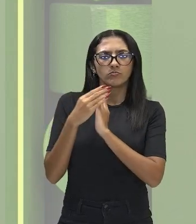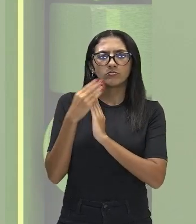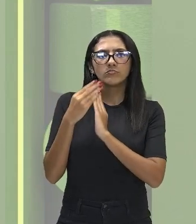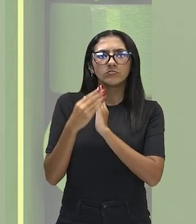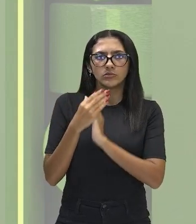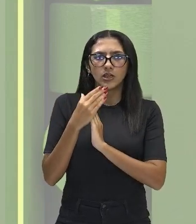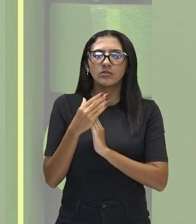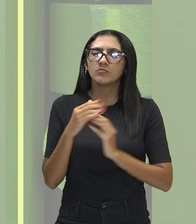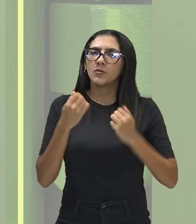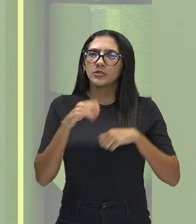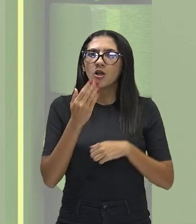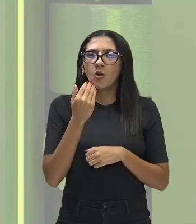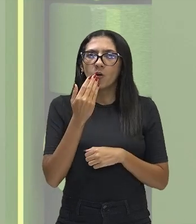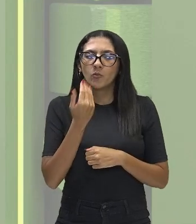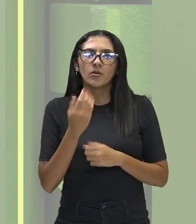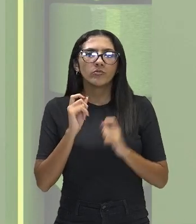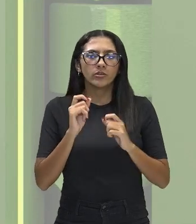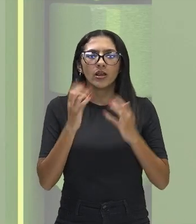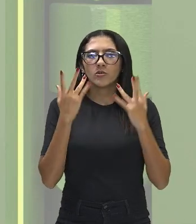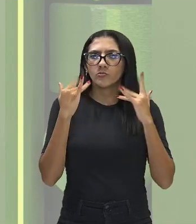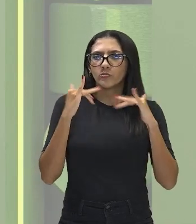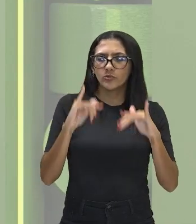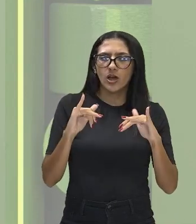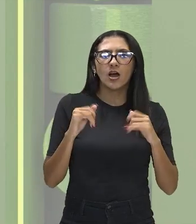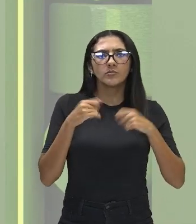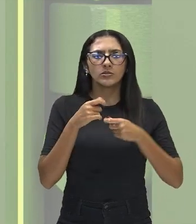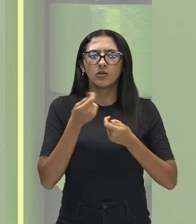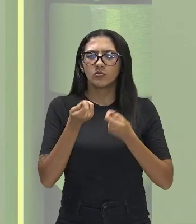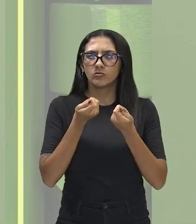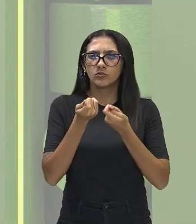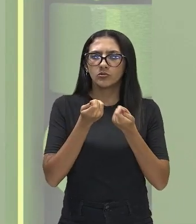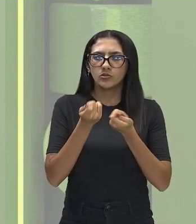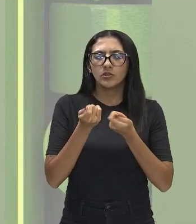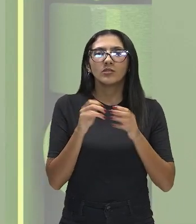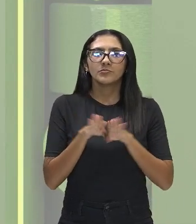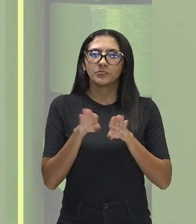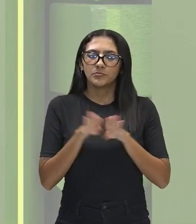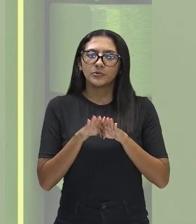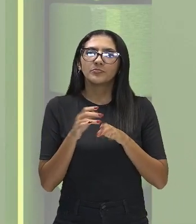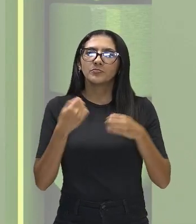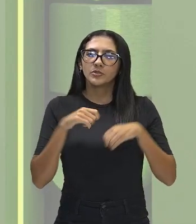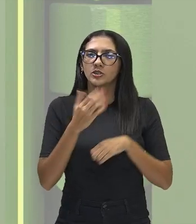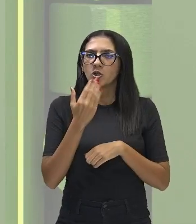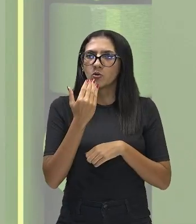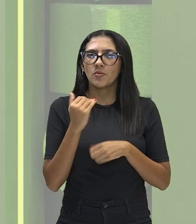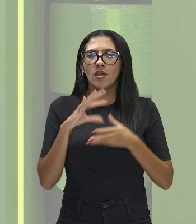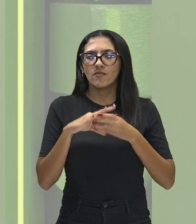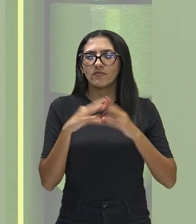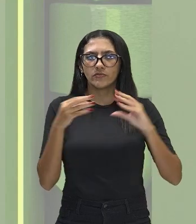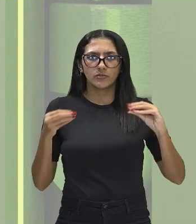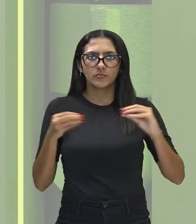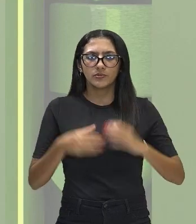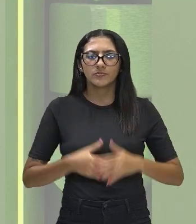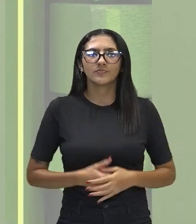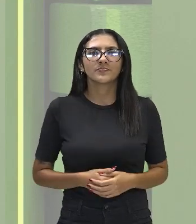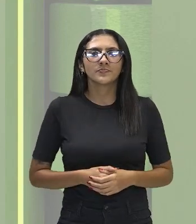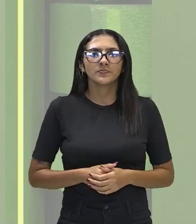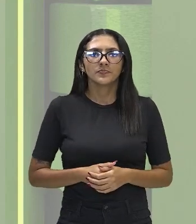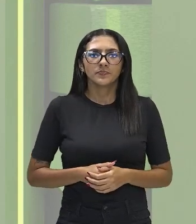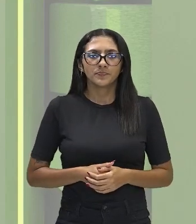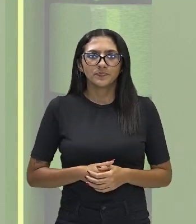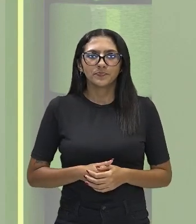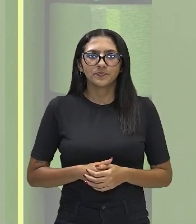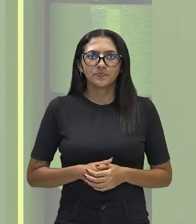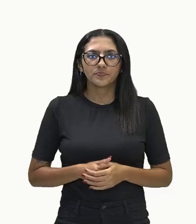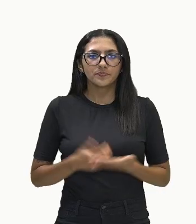orientação, que a gente tenha uma alimentação rica, balanceada e contendo fibras também. Então, vamos